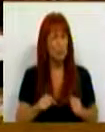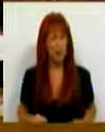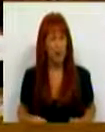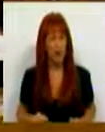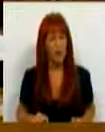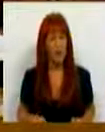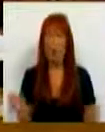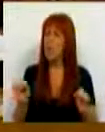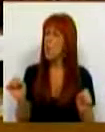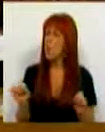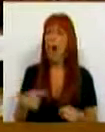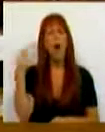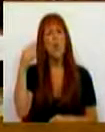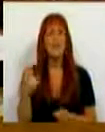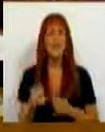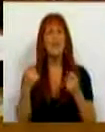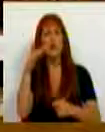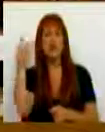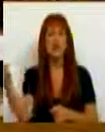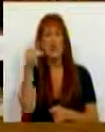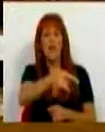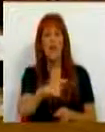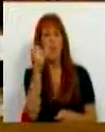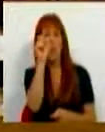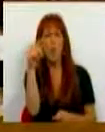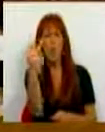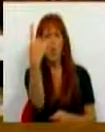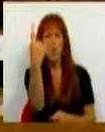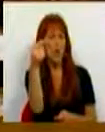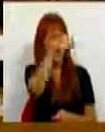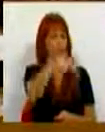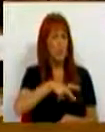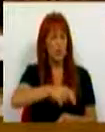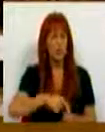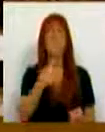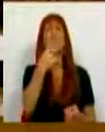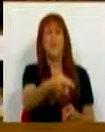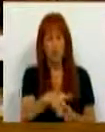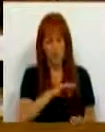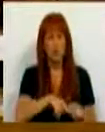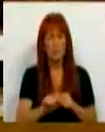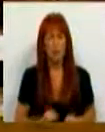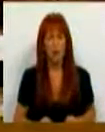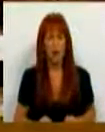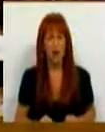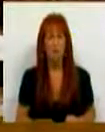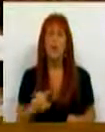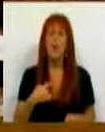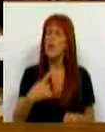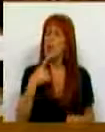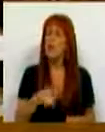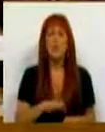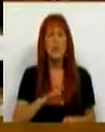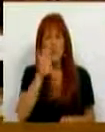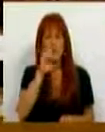Deputado. Não há um único investidor estrangeiro que ponha um euro em Portugal, foi dito pelo Sr. Deputado. Eu pergunto